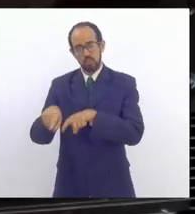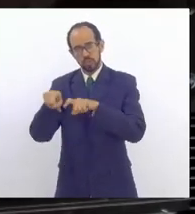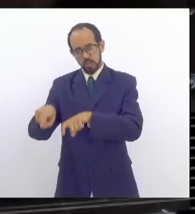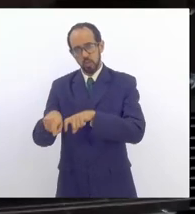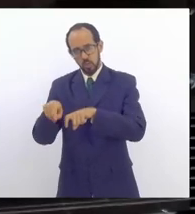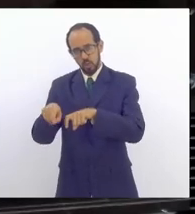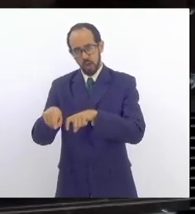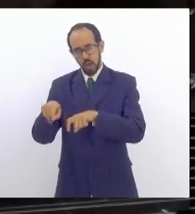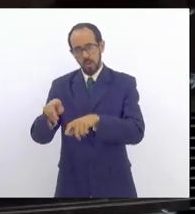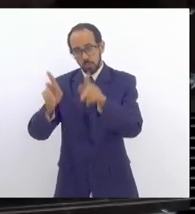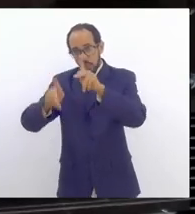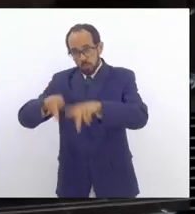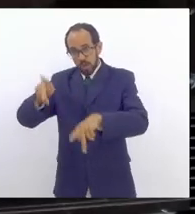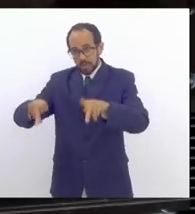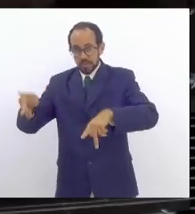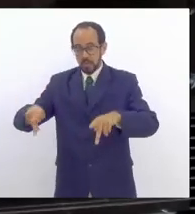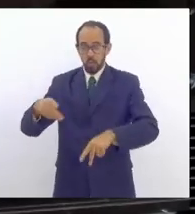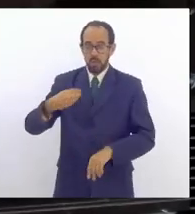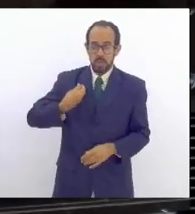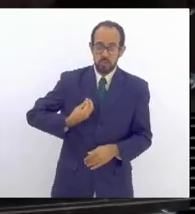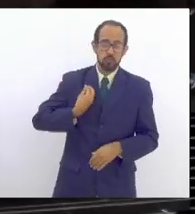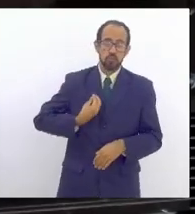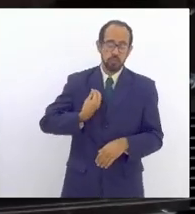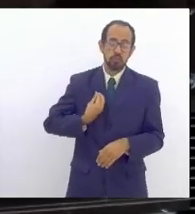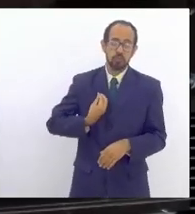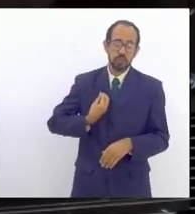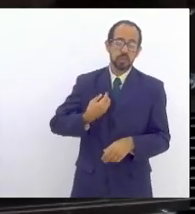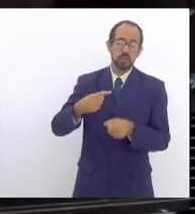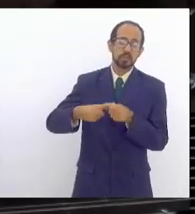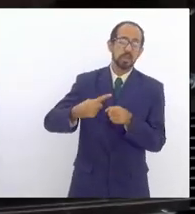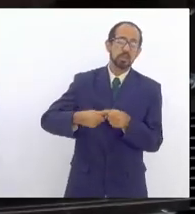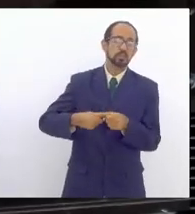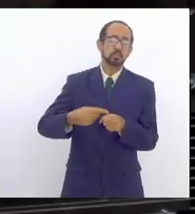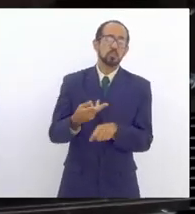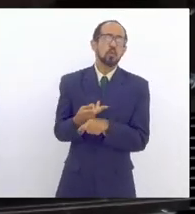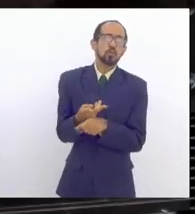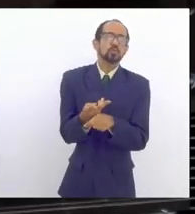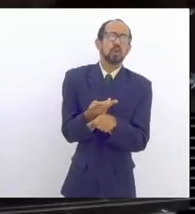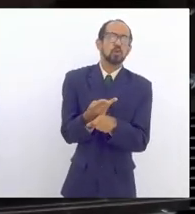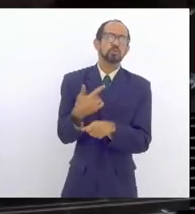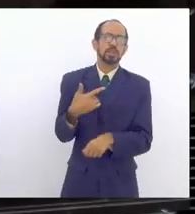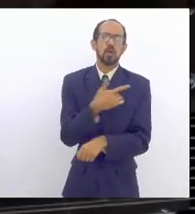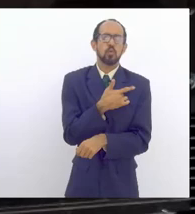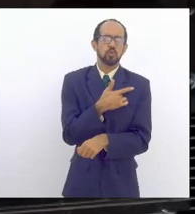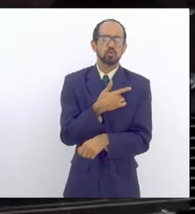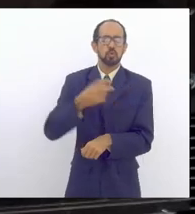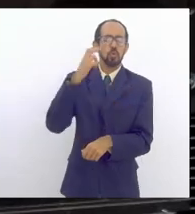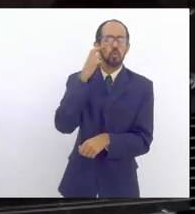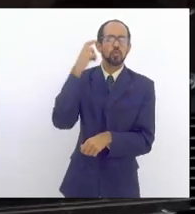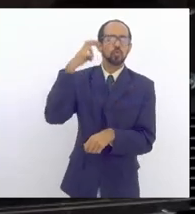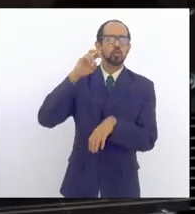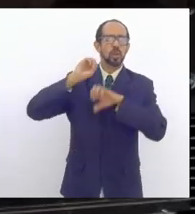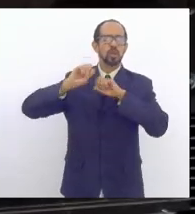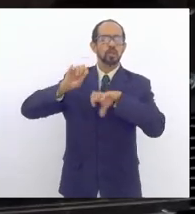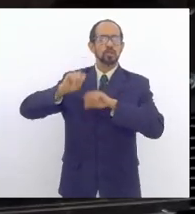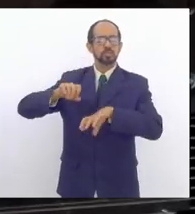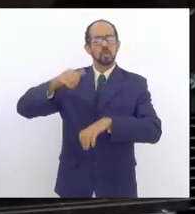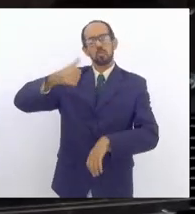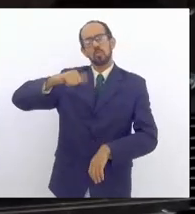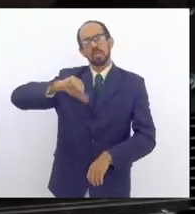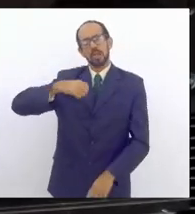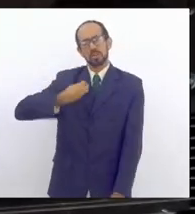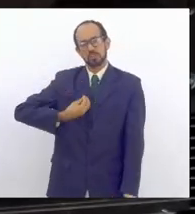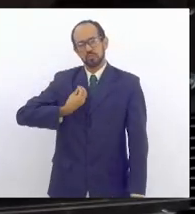vivem nas cidades são elas que buscam saúde, cultura, educação e qualidade de vida.